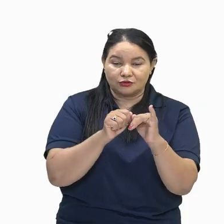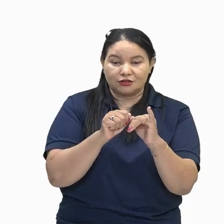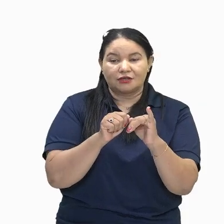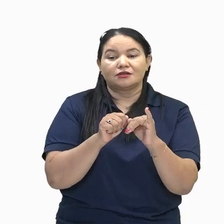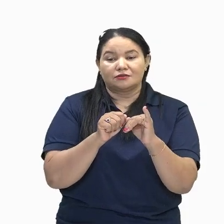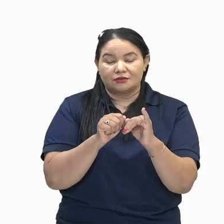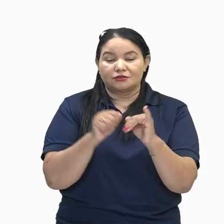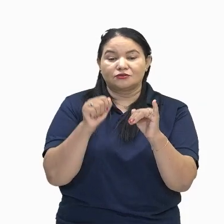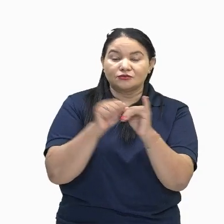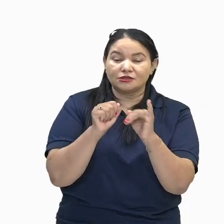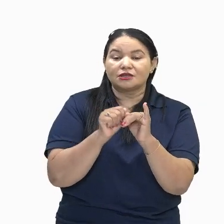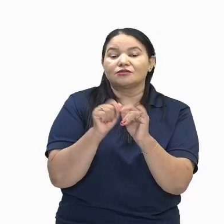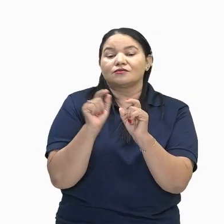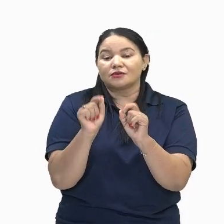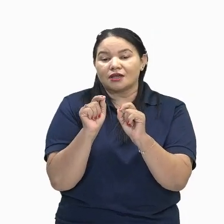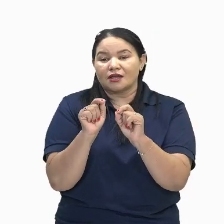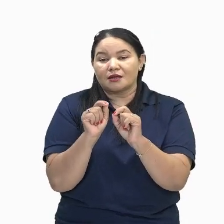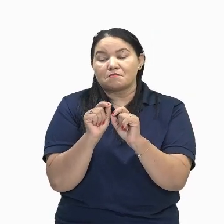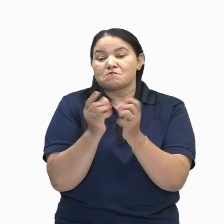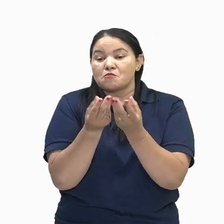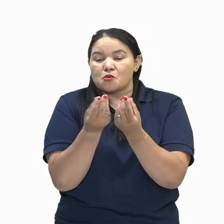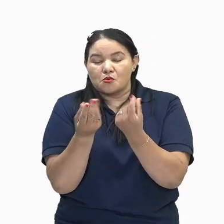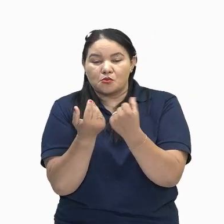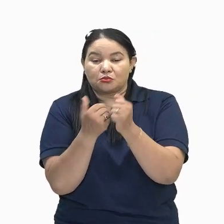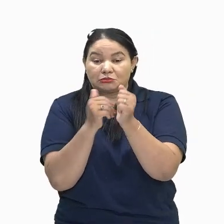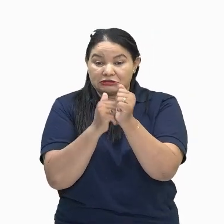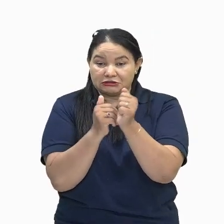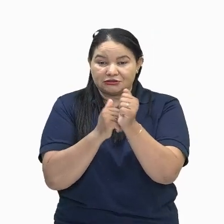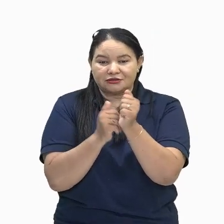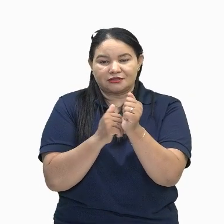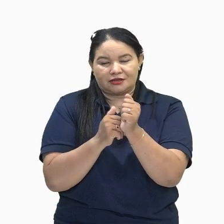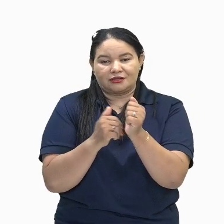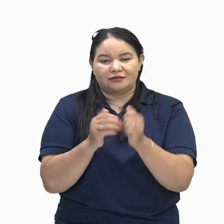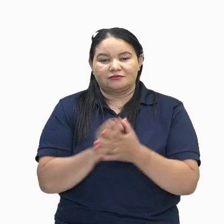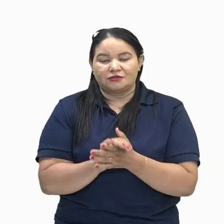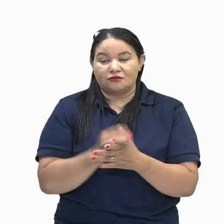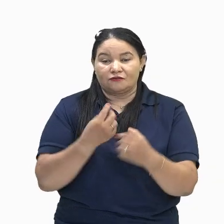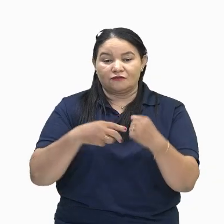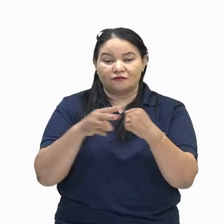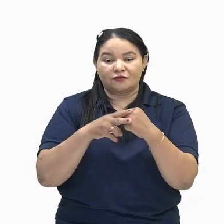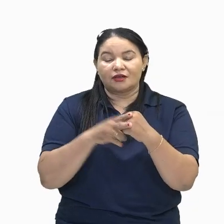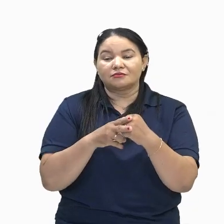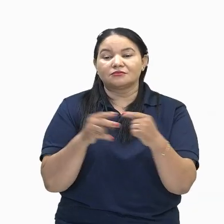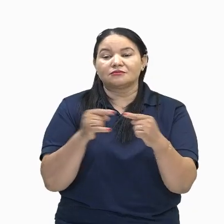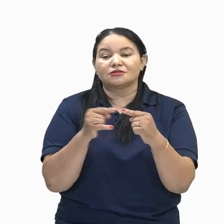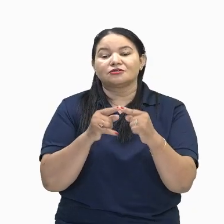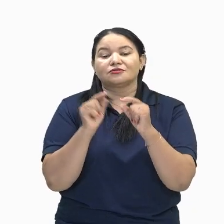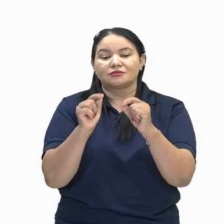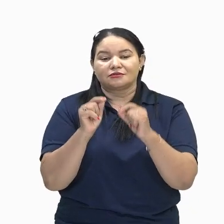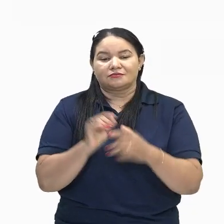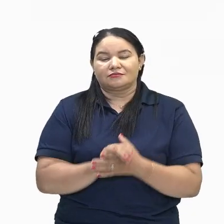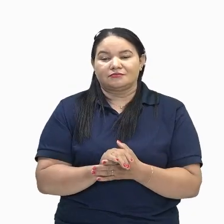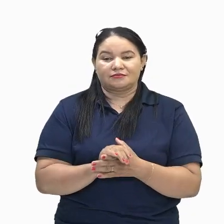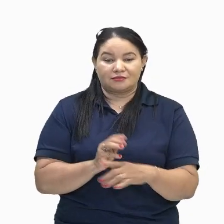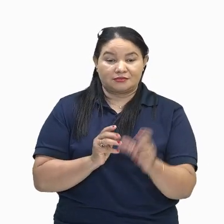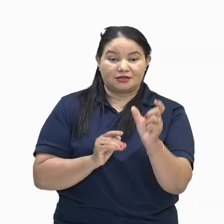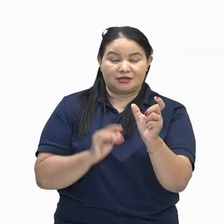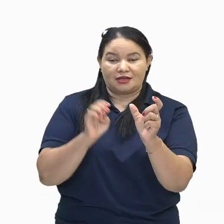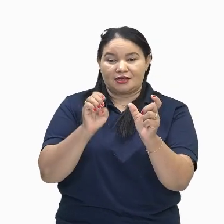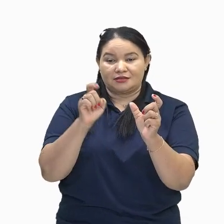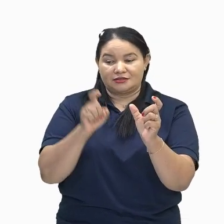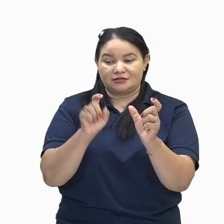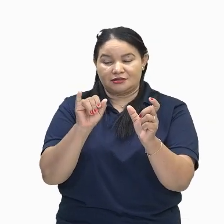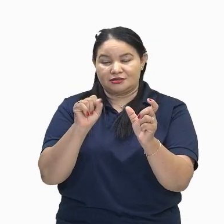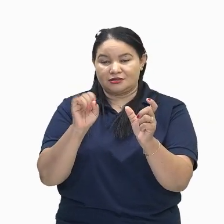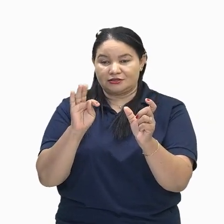sujeito? Exatamente, muitos mistérios. Então, como é que fica o verbo existir? Existem muitos mistérios naquela casa.